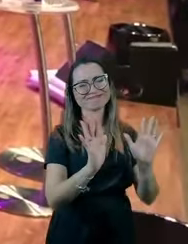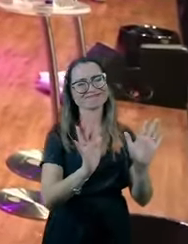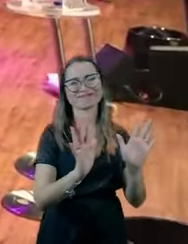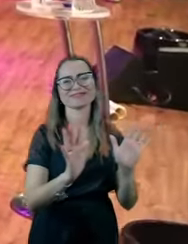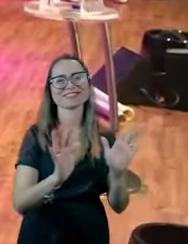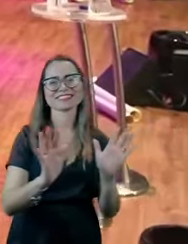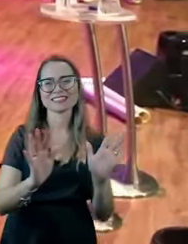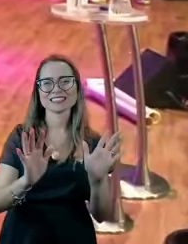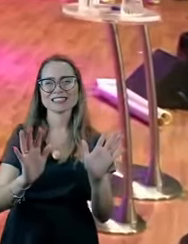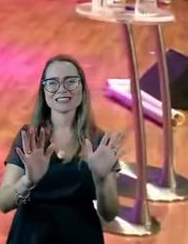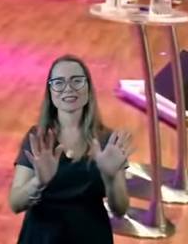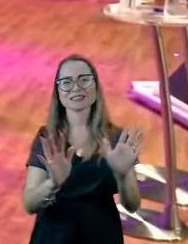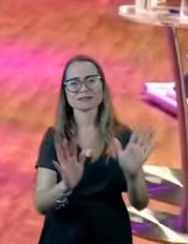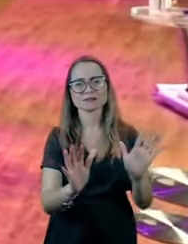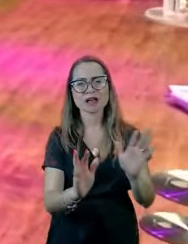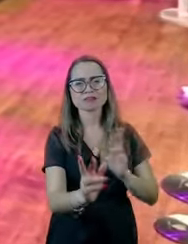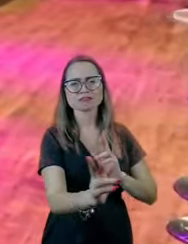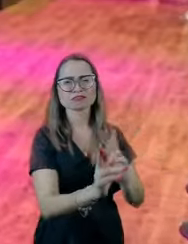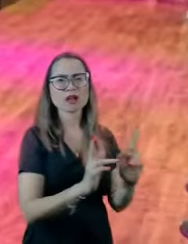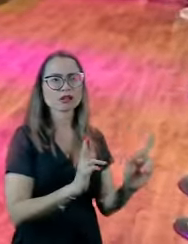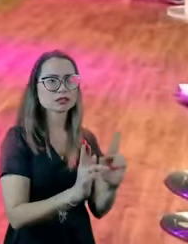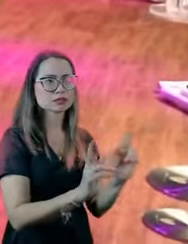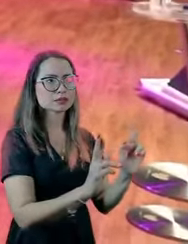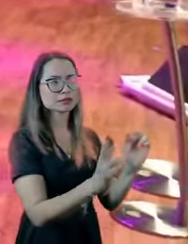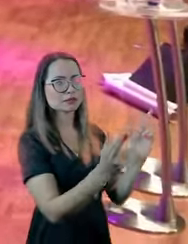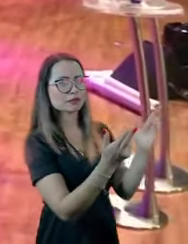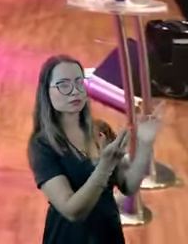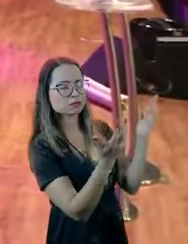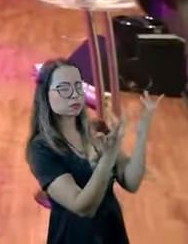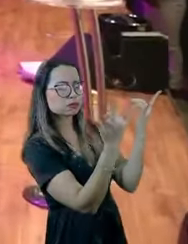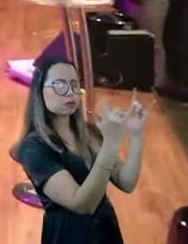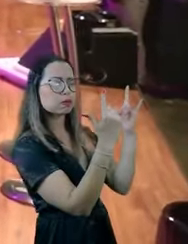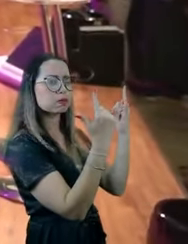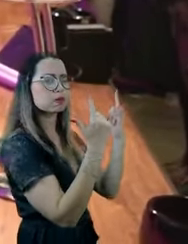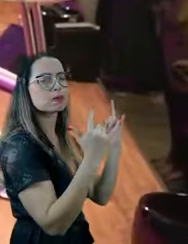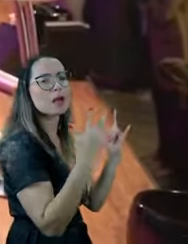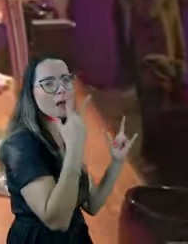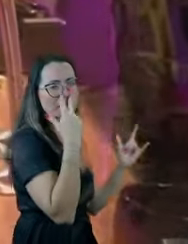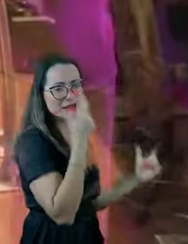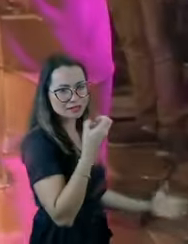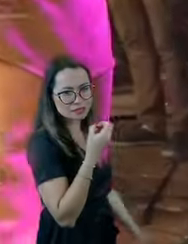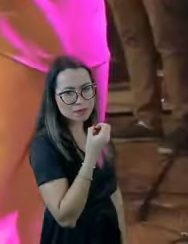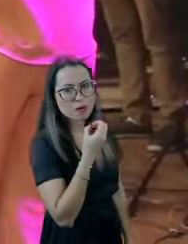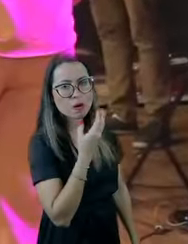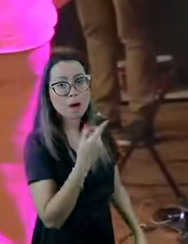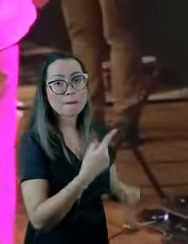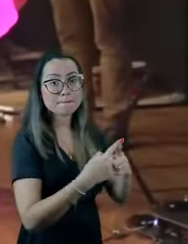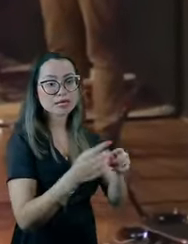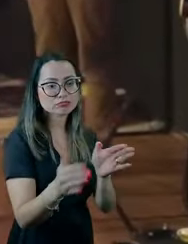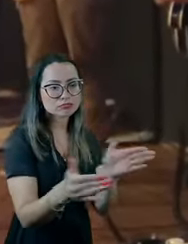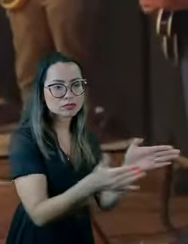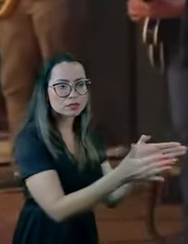Mesas atraentes aos olhos, mas que levam para um caminho de morte.